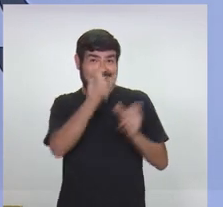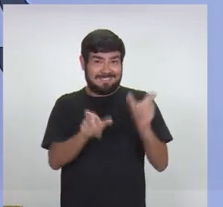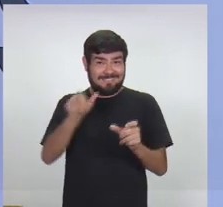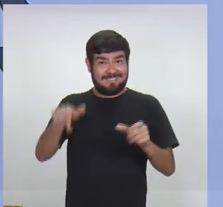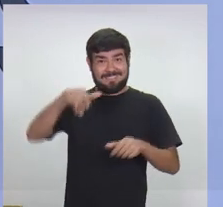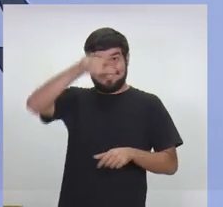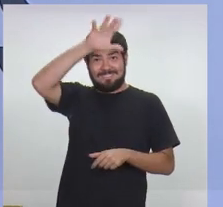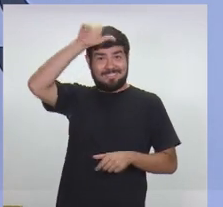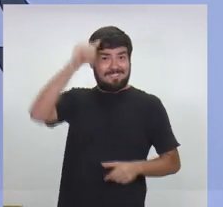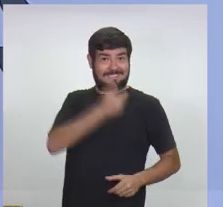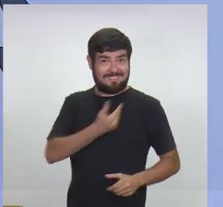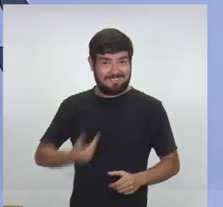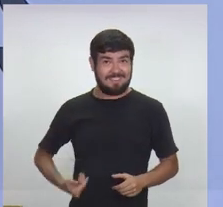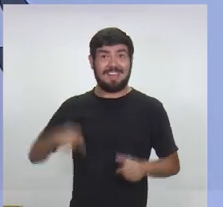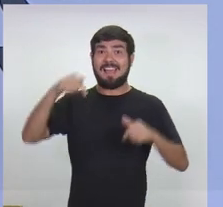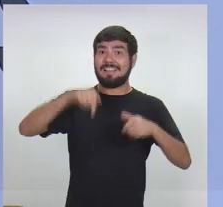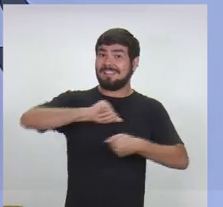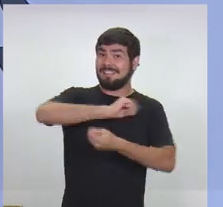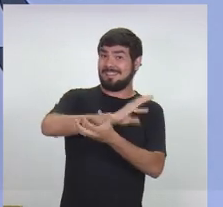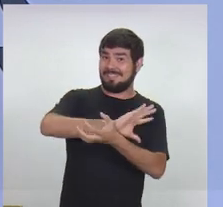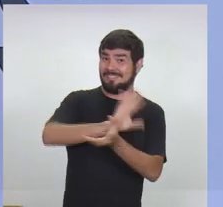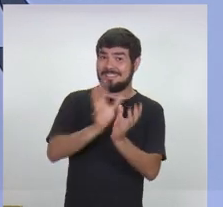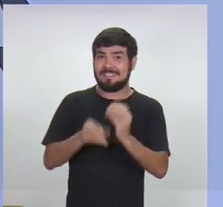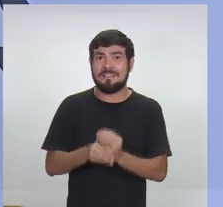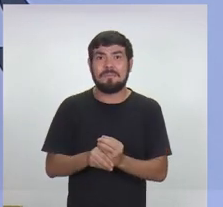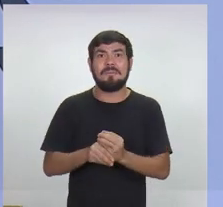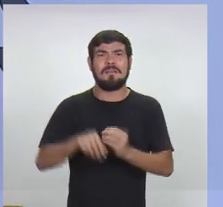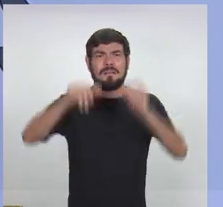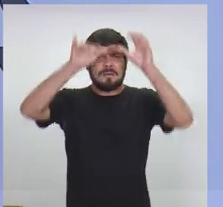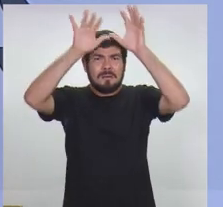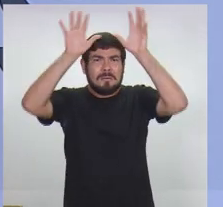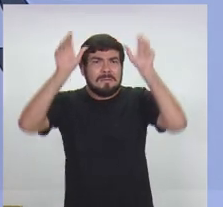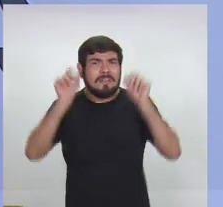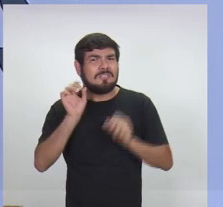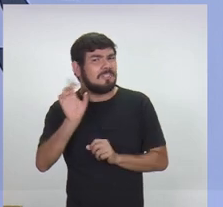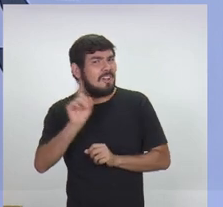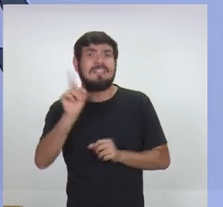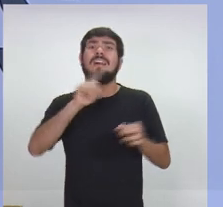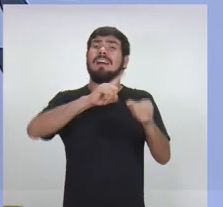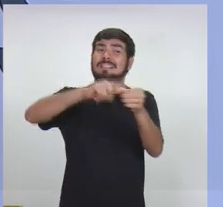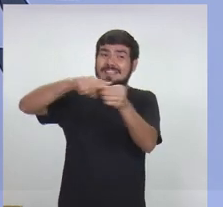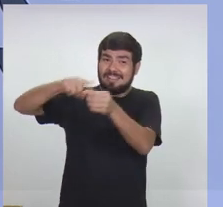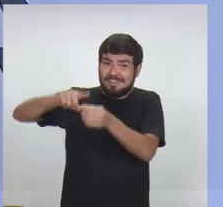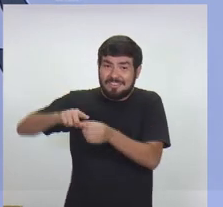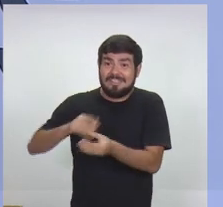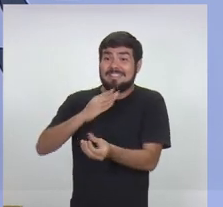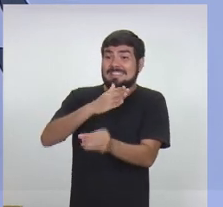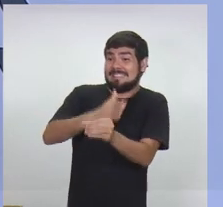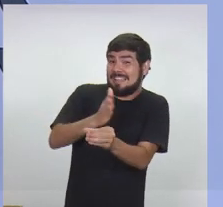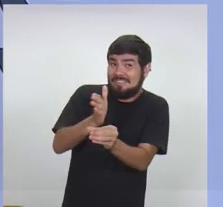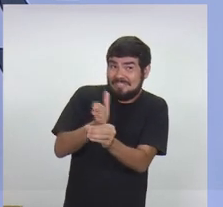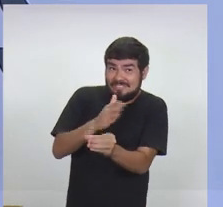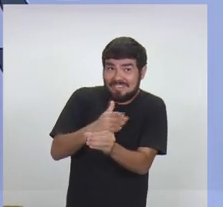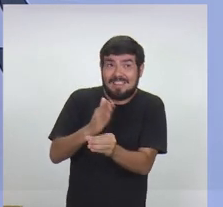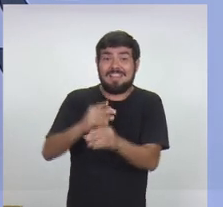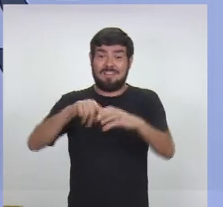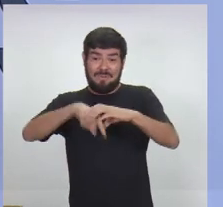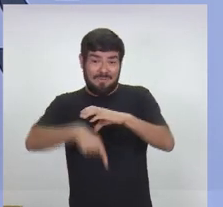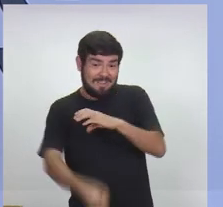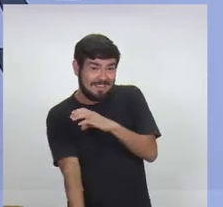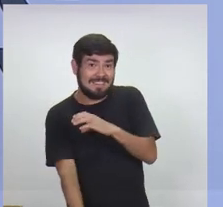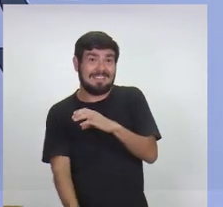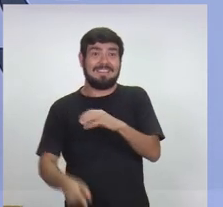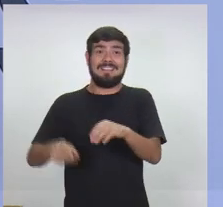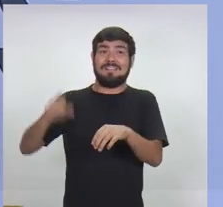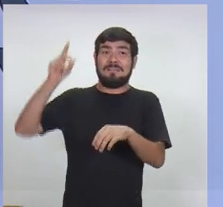em tempo além de manaus e região metropolitana nós estamos ao vivo em tefé coari manacapuru e parintins acompanhe também o